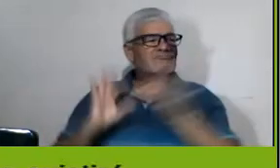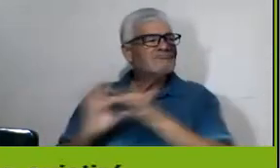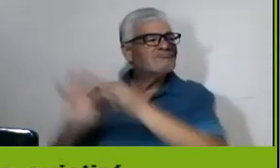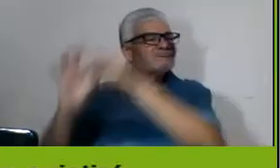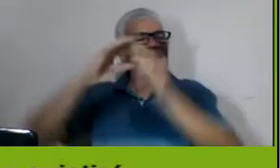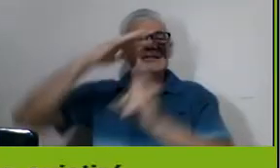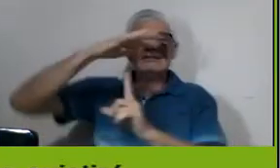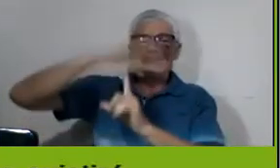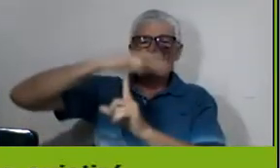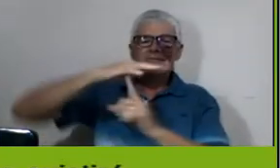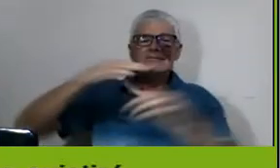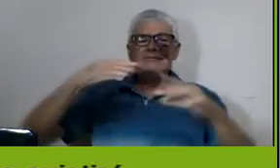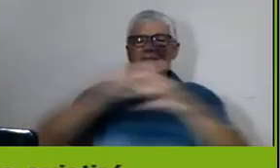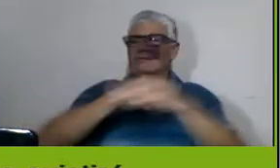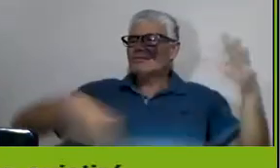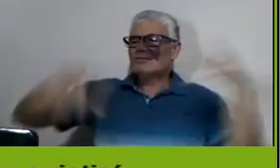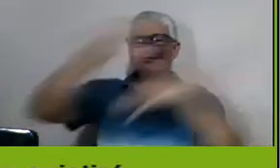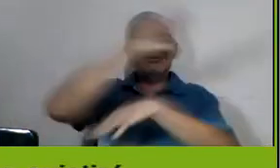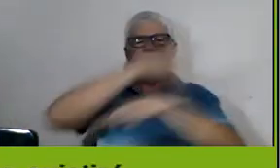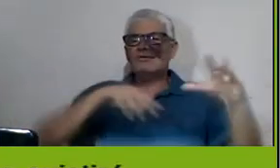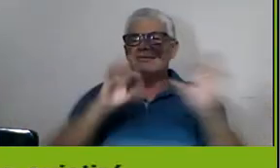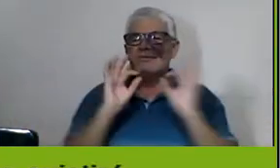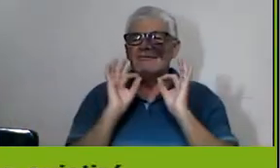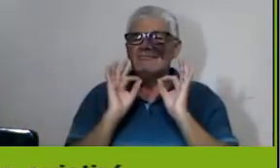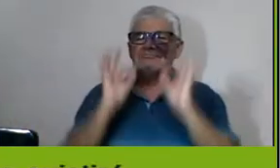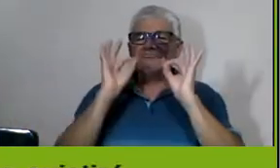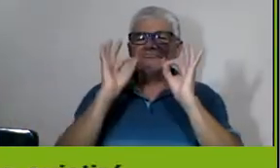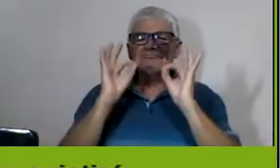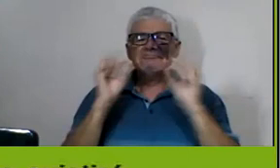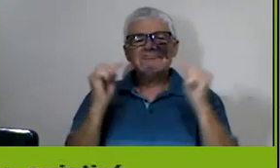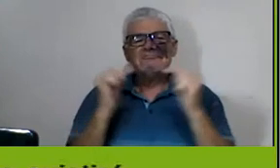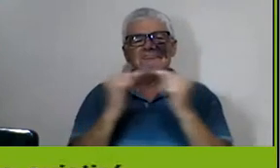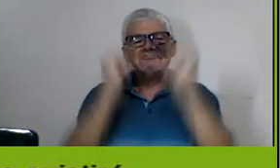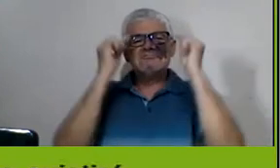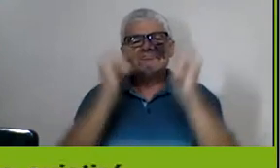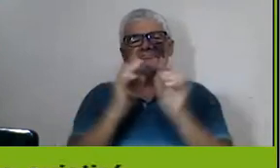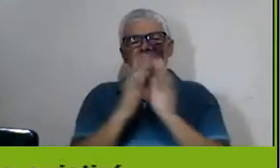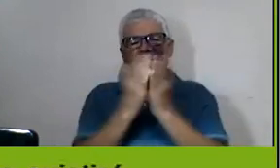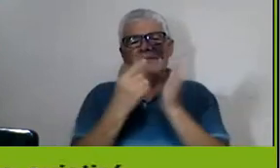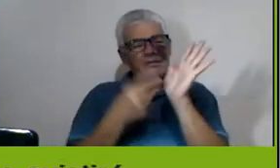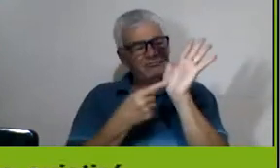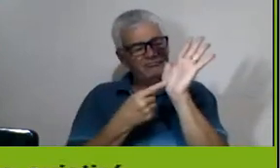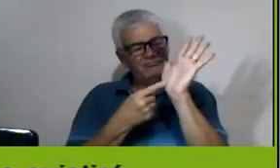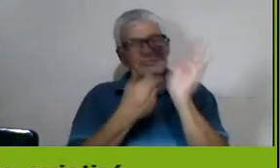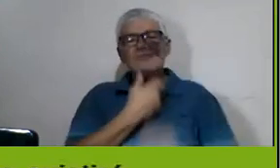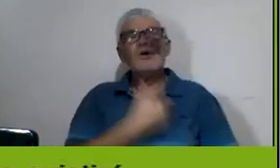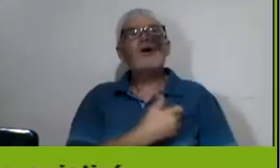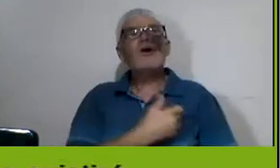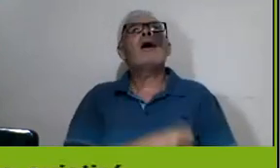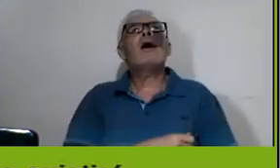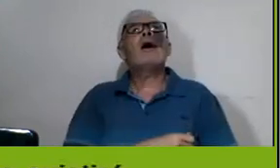E Ciro conquistou Babilônia depois. Foi na época de Ciro que o segundo templo começou a